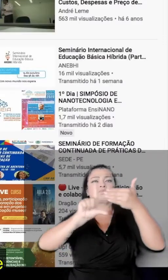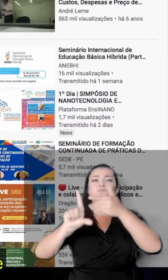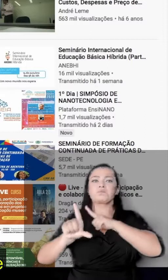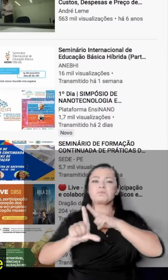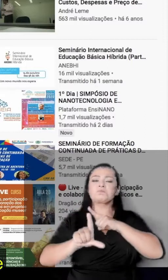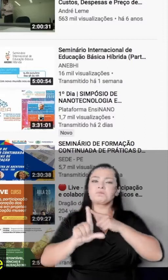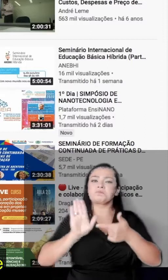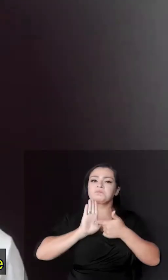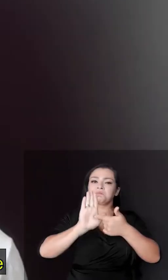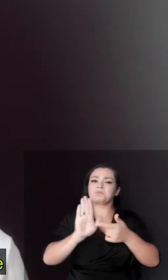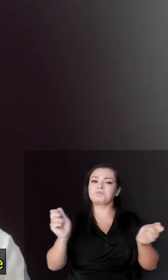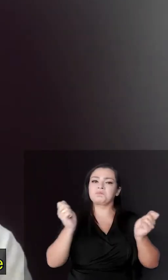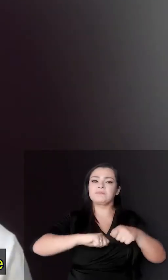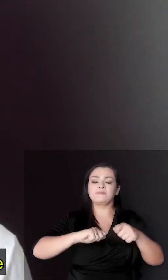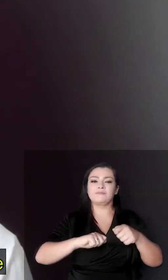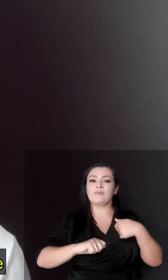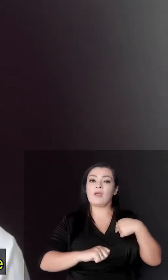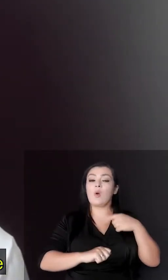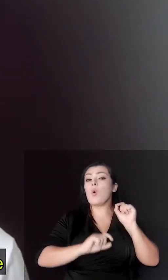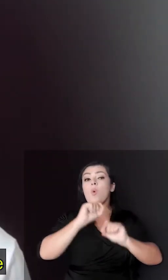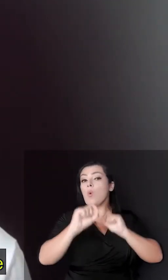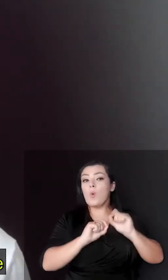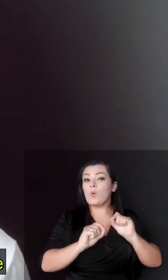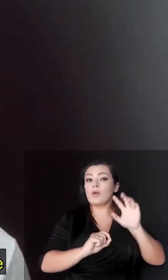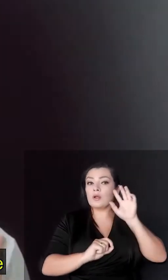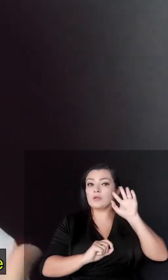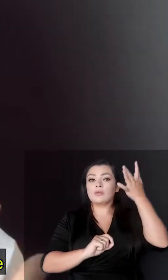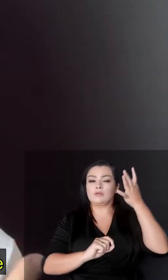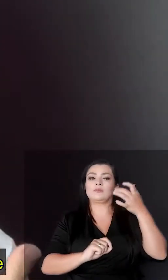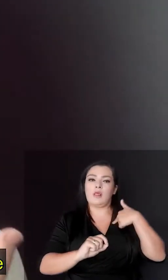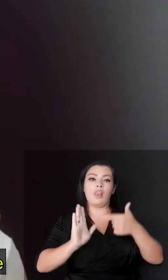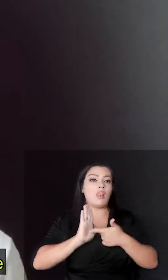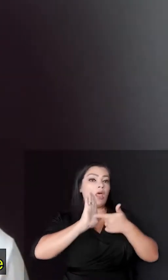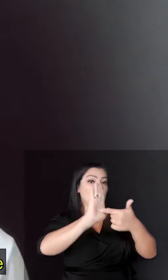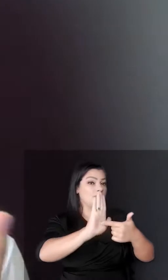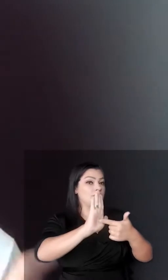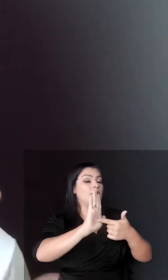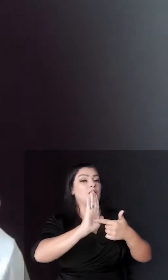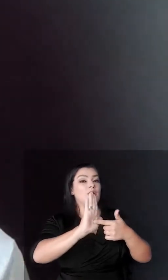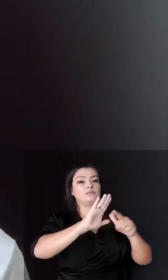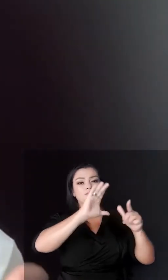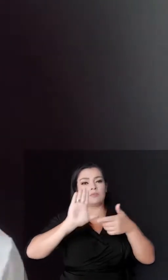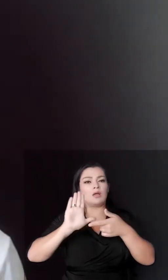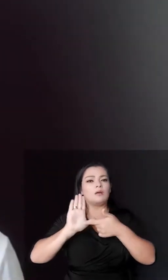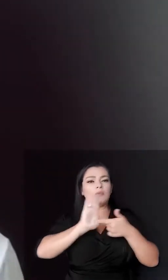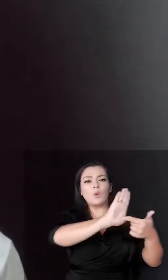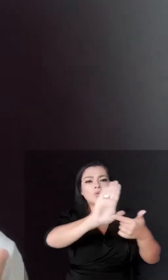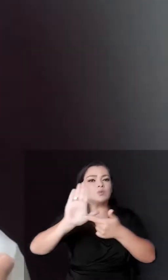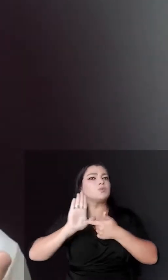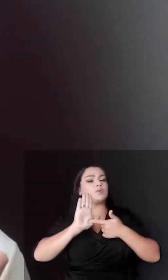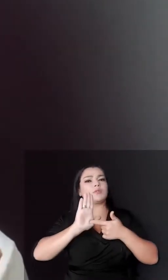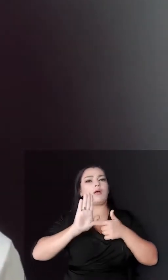tinha disponibilizadas. Qual foi a ideia? Realmente é levar informações sobre o acervo e a temática do museu, sobre